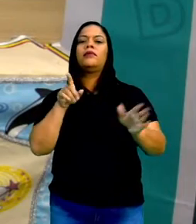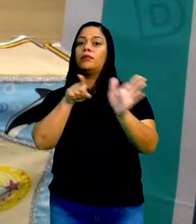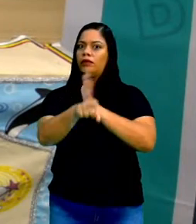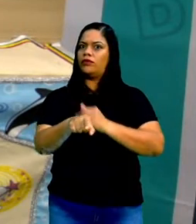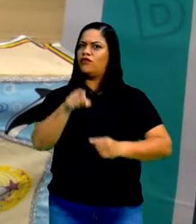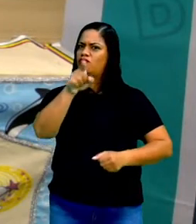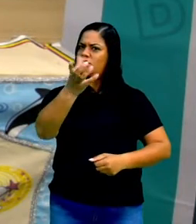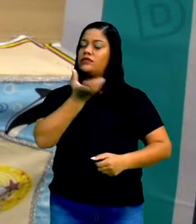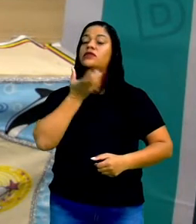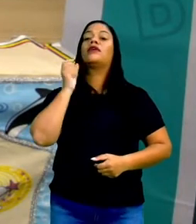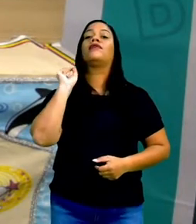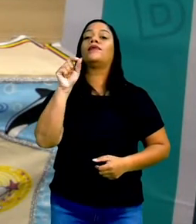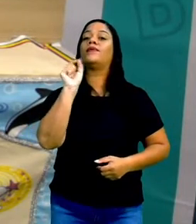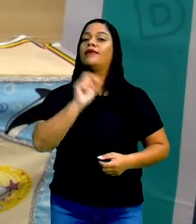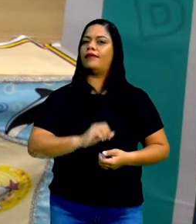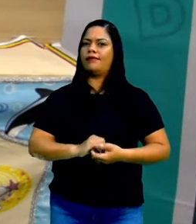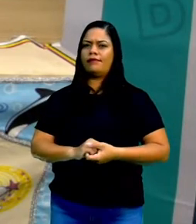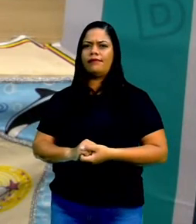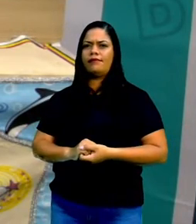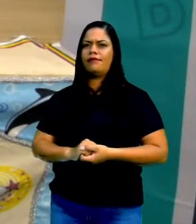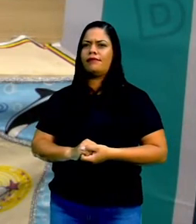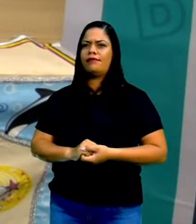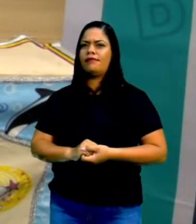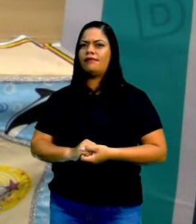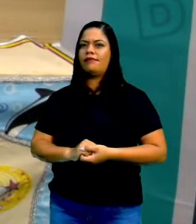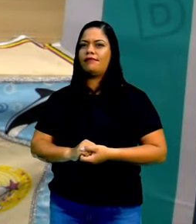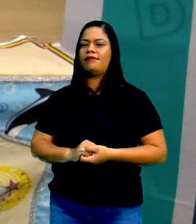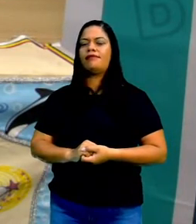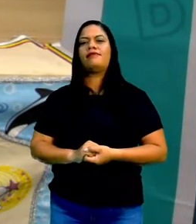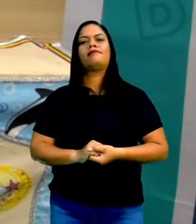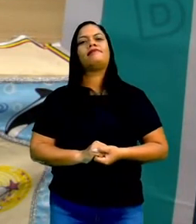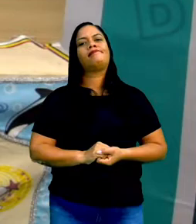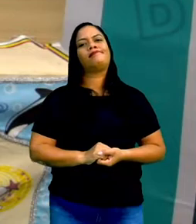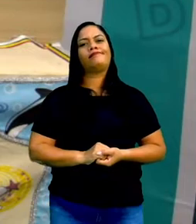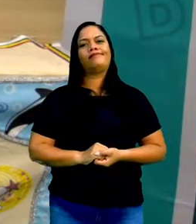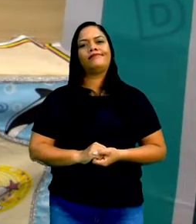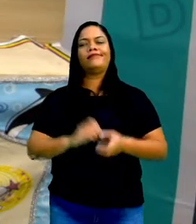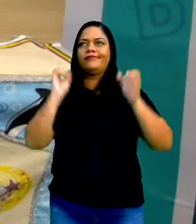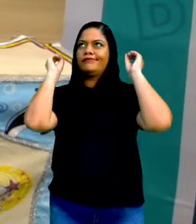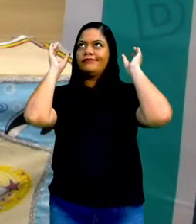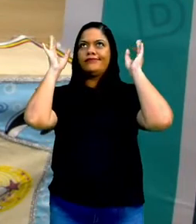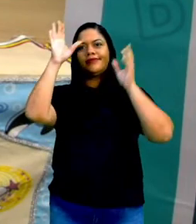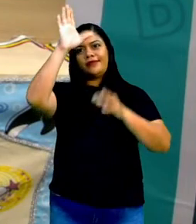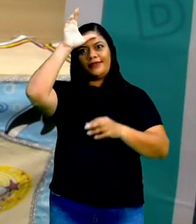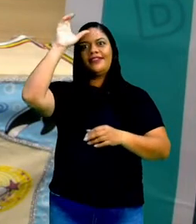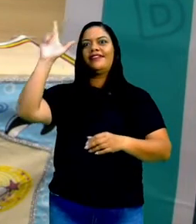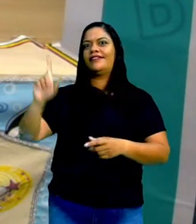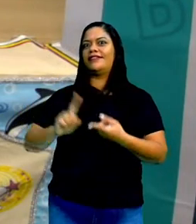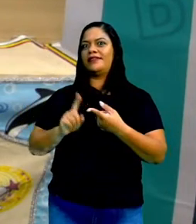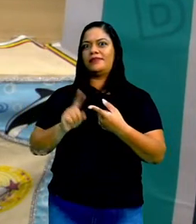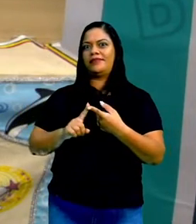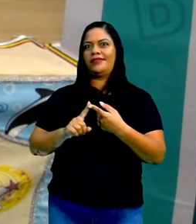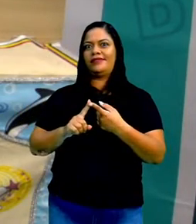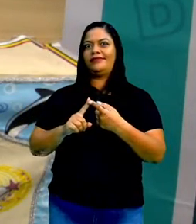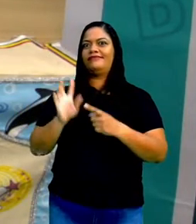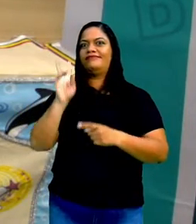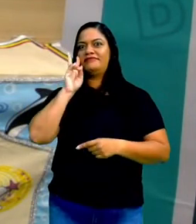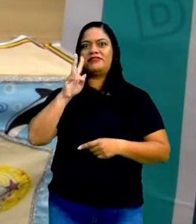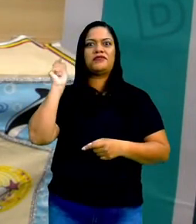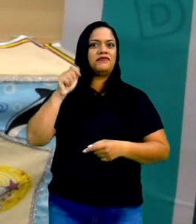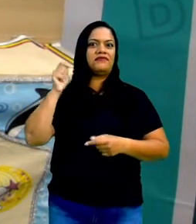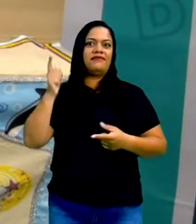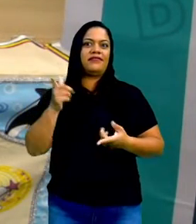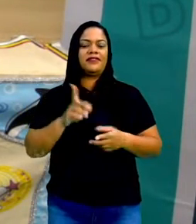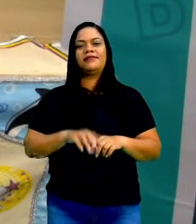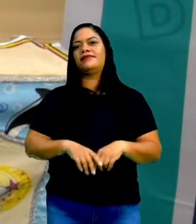ele: você quer o quê? Não aparece pra mim. Pois é, pra tia Lê também não aparece. Mas, né? Fada